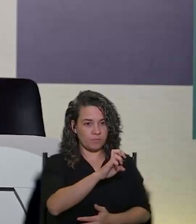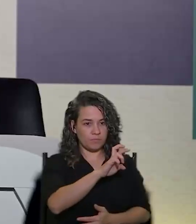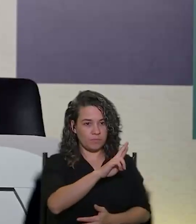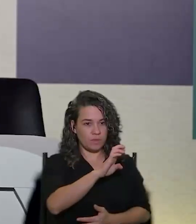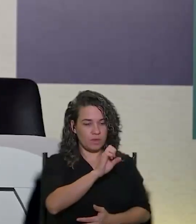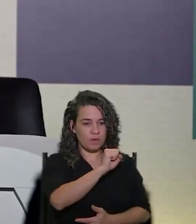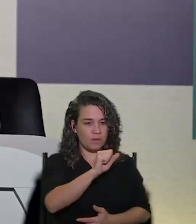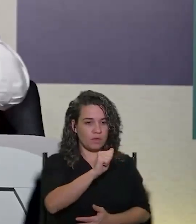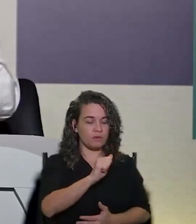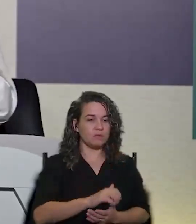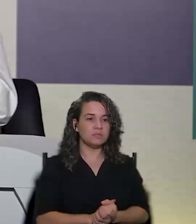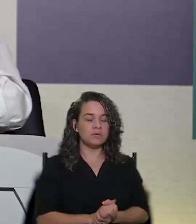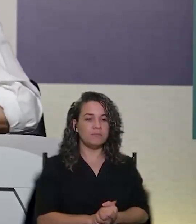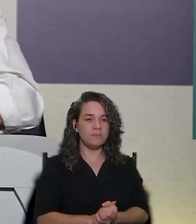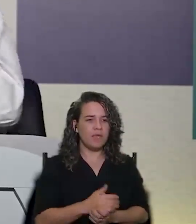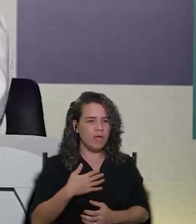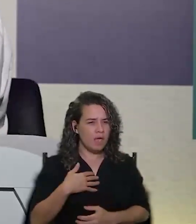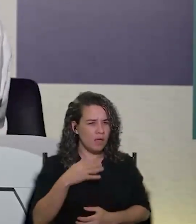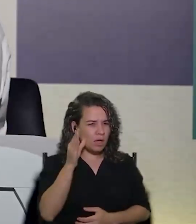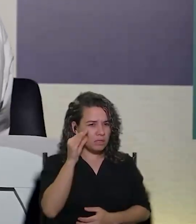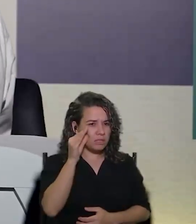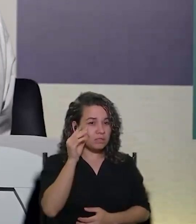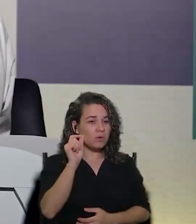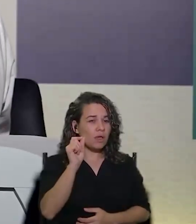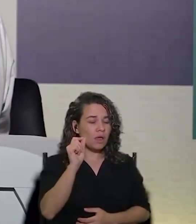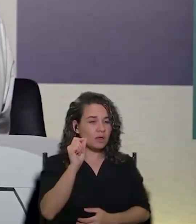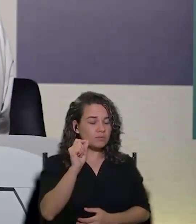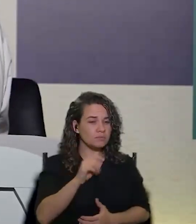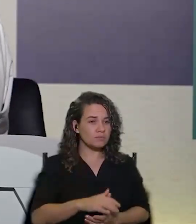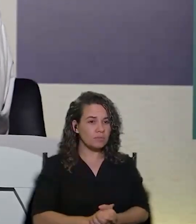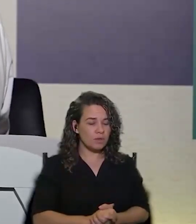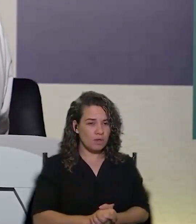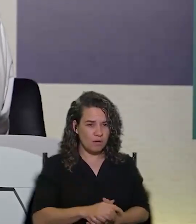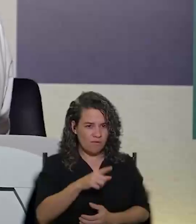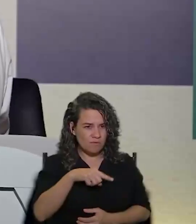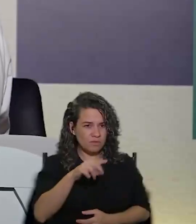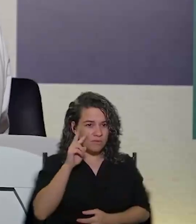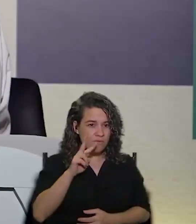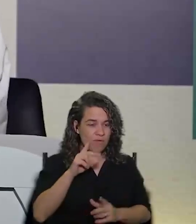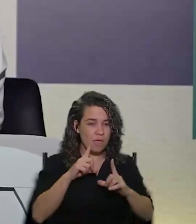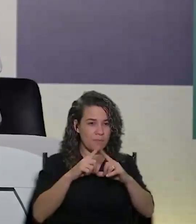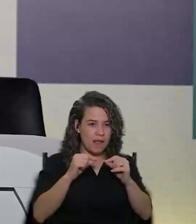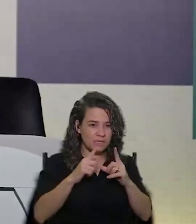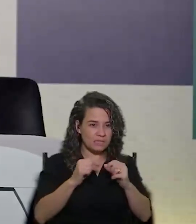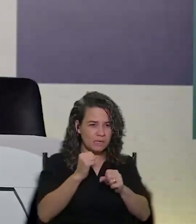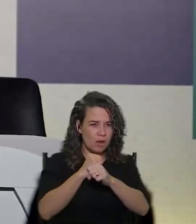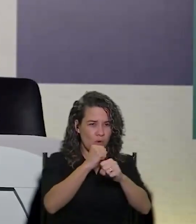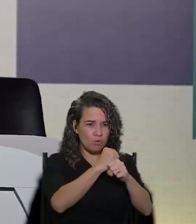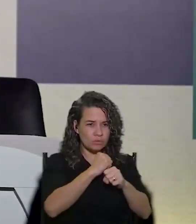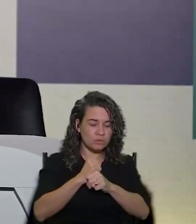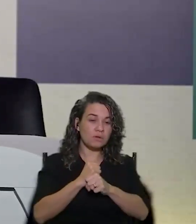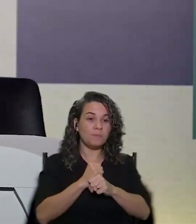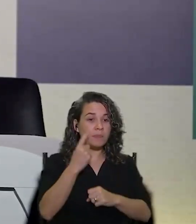ela chama muita atenção. Qualquer pessoa que pegue um livro da história de Brasília e olhar as fotos da construção, vai imaginar que Brasília